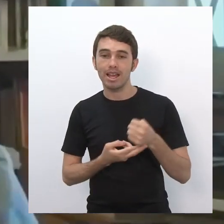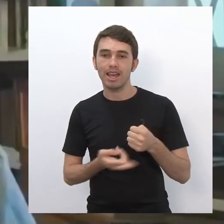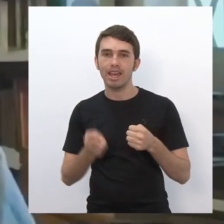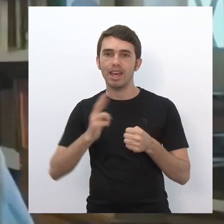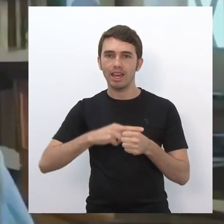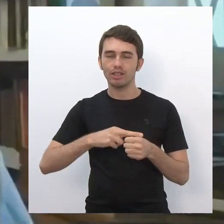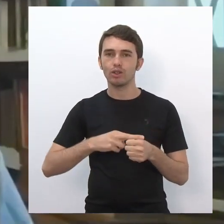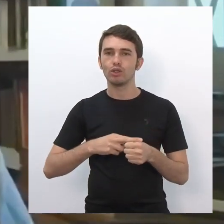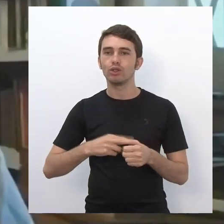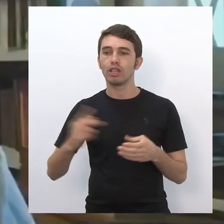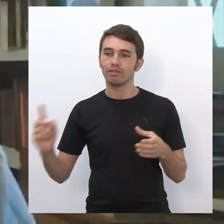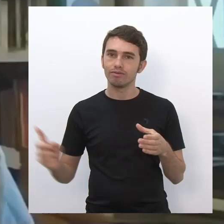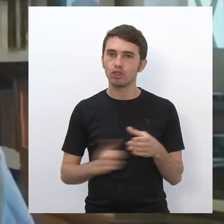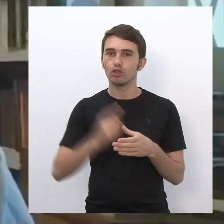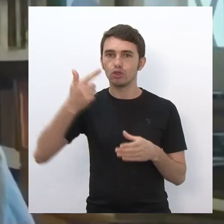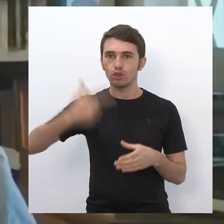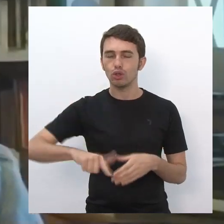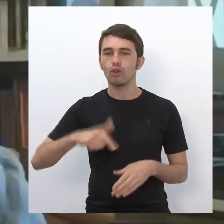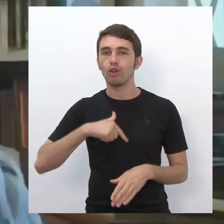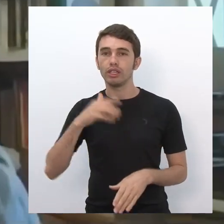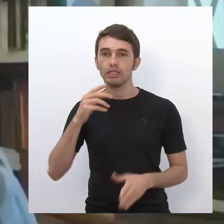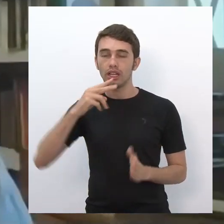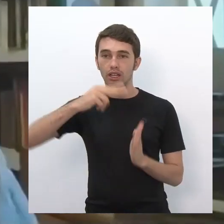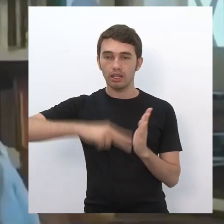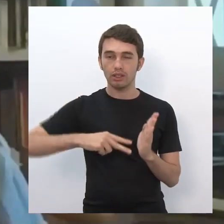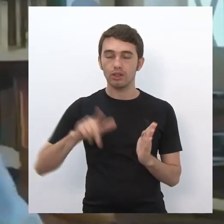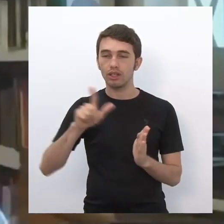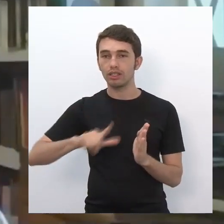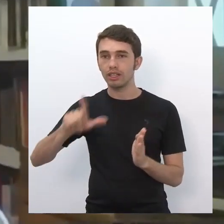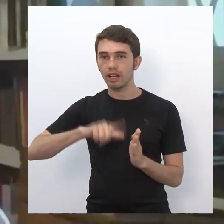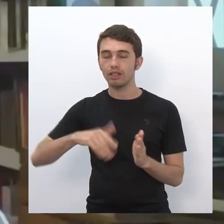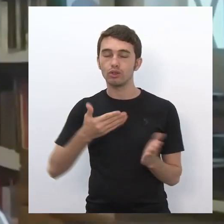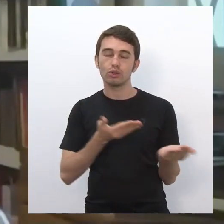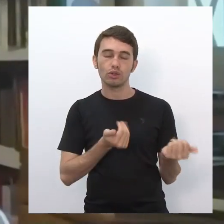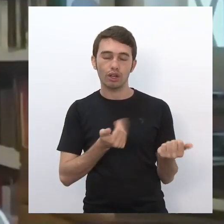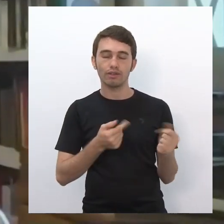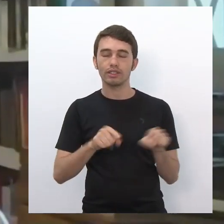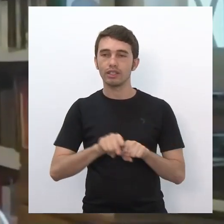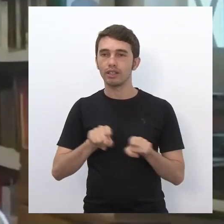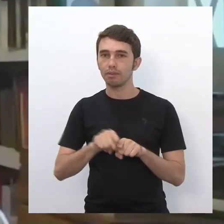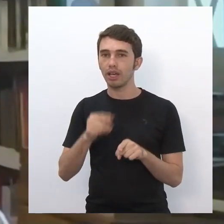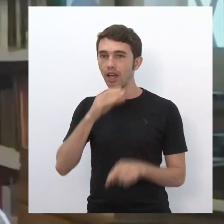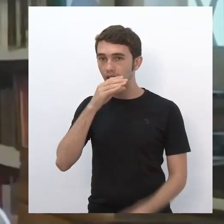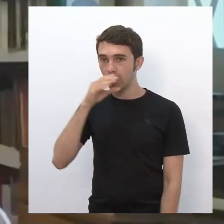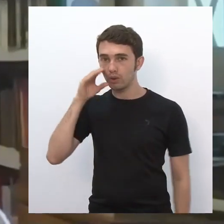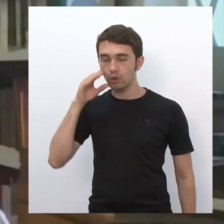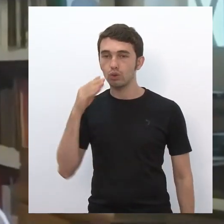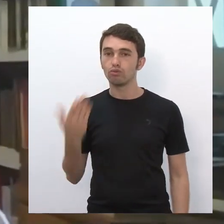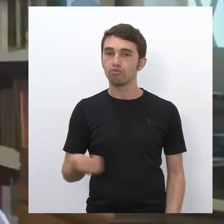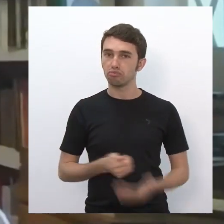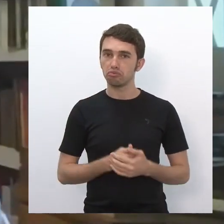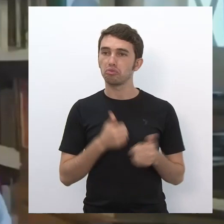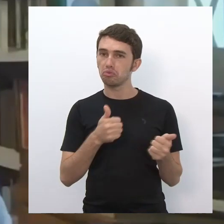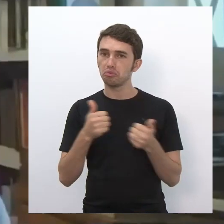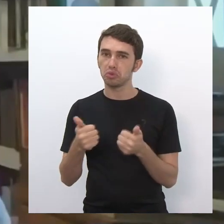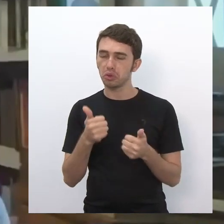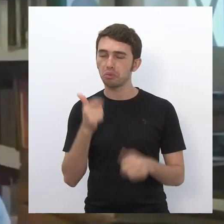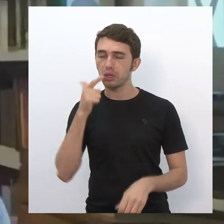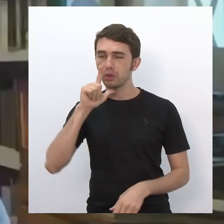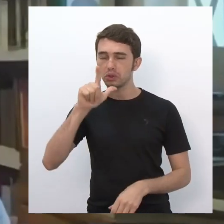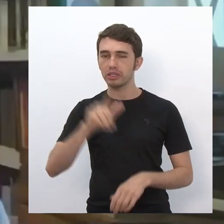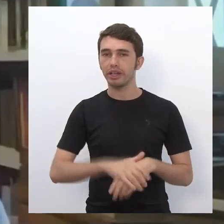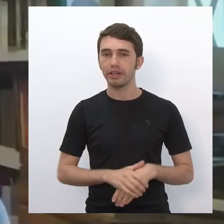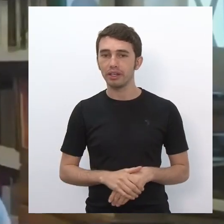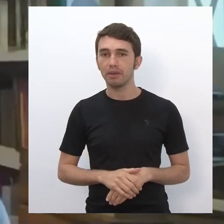reintroduzir a leitura literária junto a esses públicos jovens e adultos, né? Com muita eficiência. E a gente sentiu